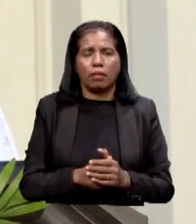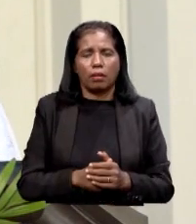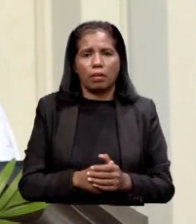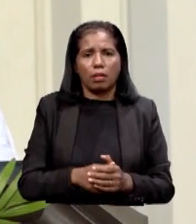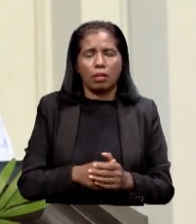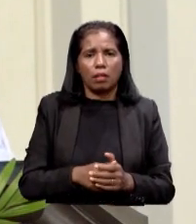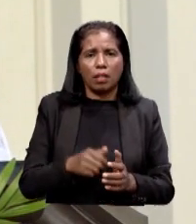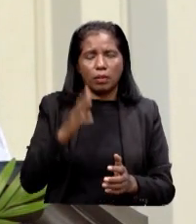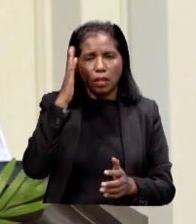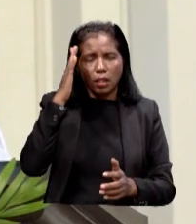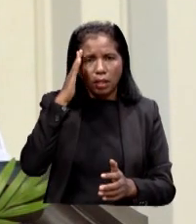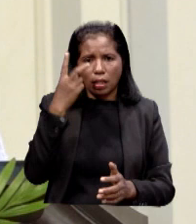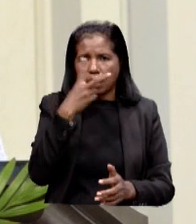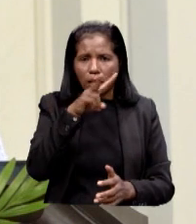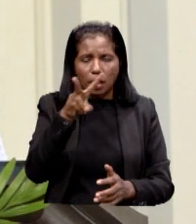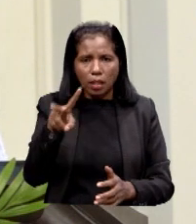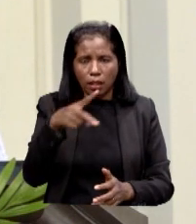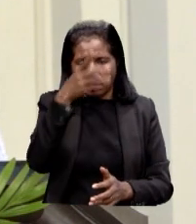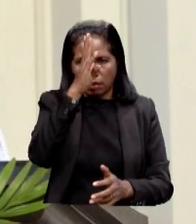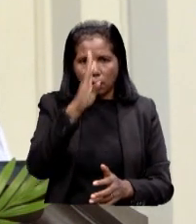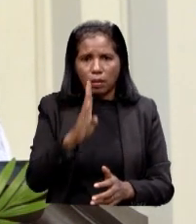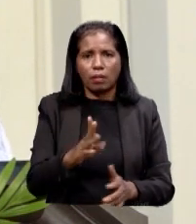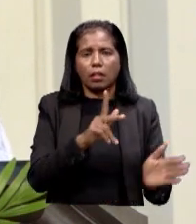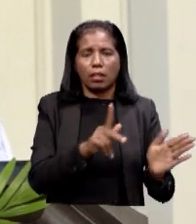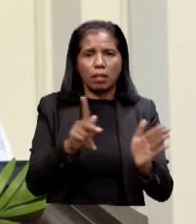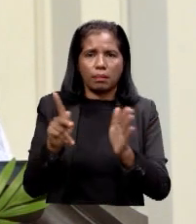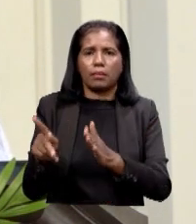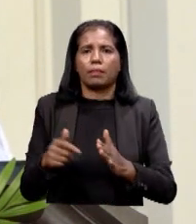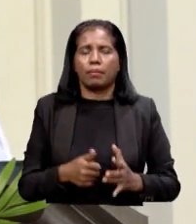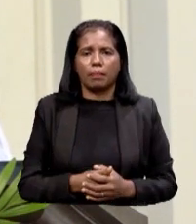hatene buka atau hatene hare maroma minya plan